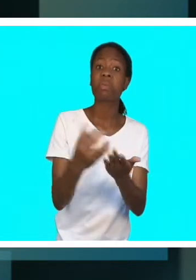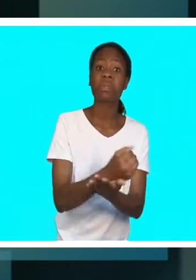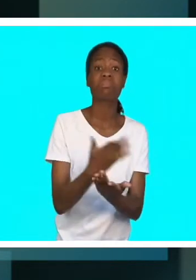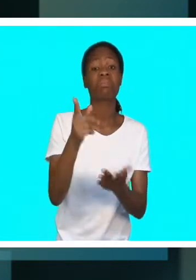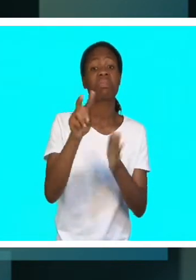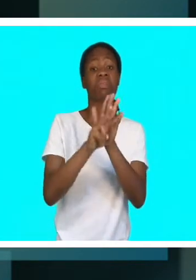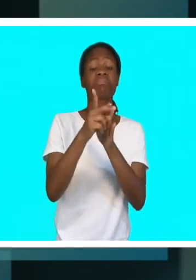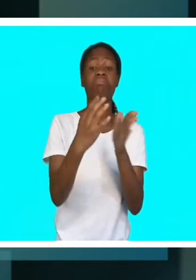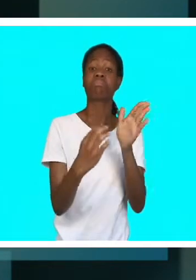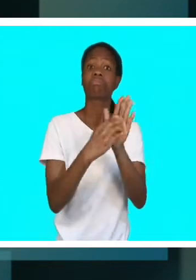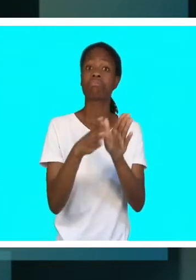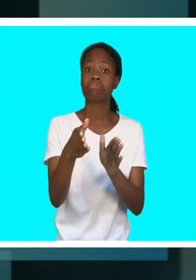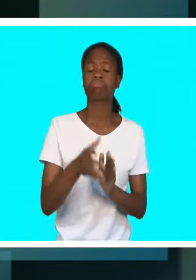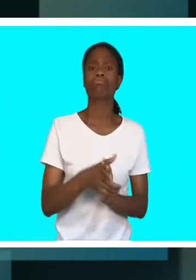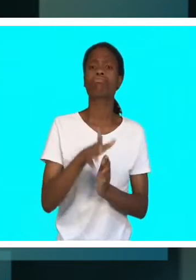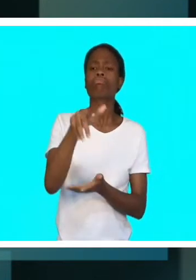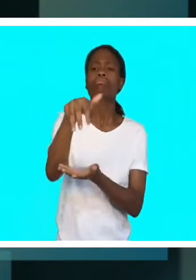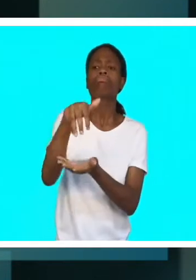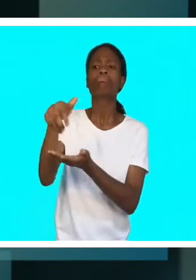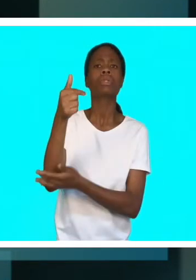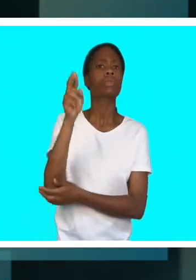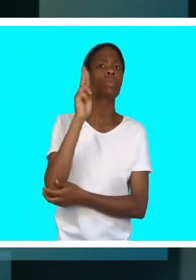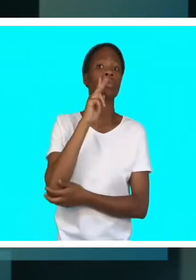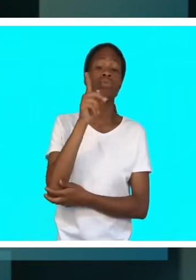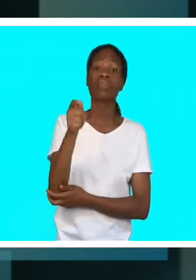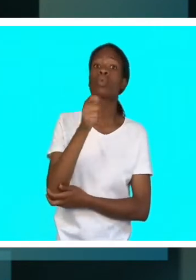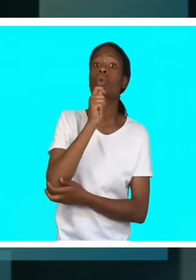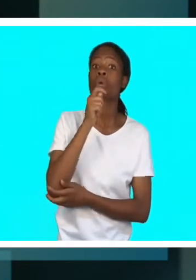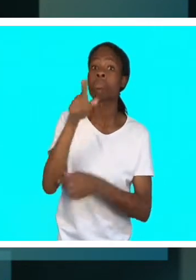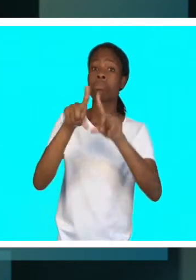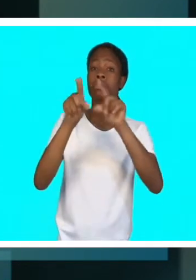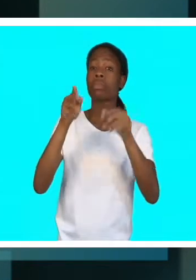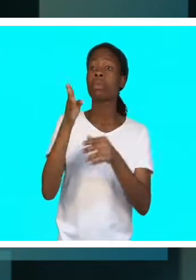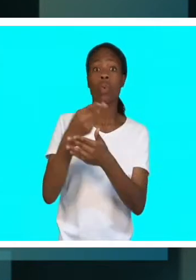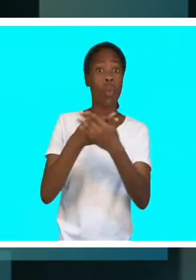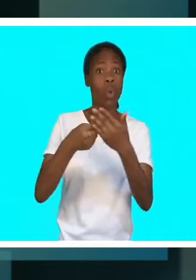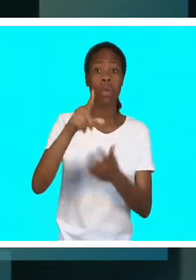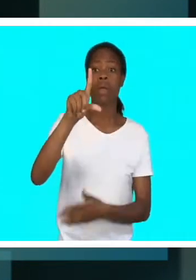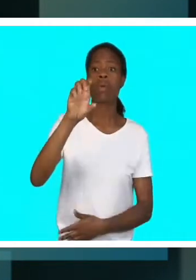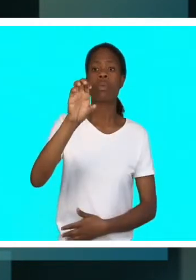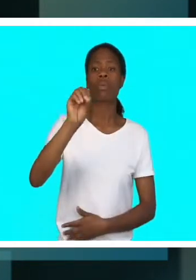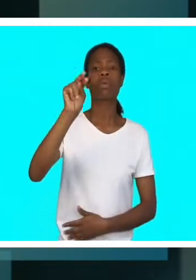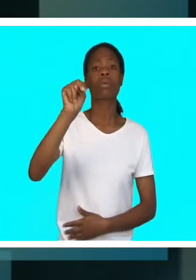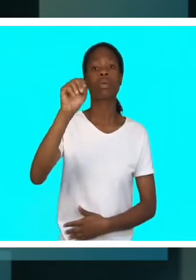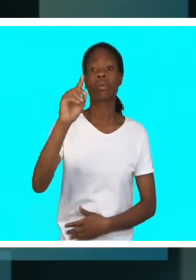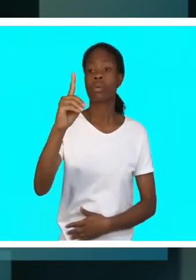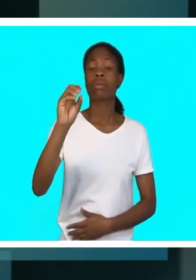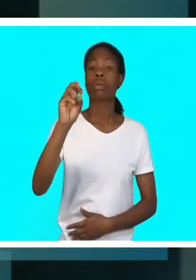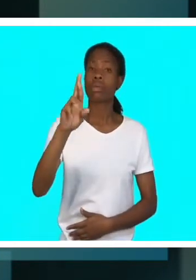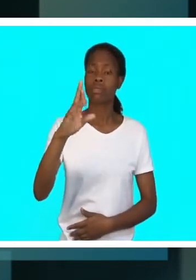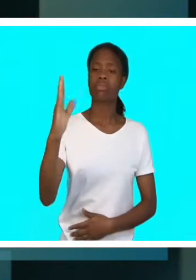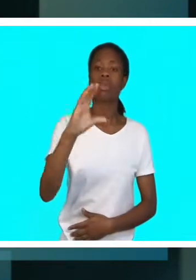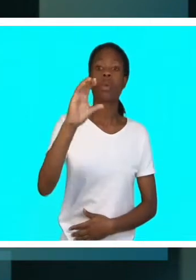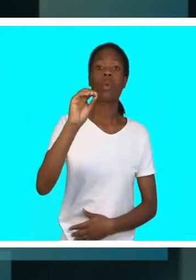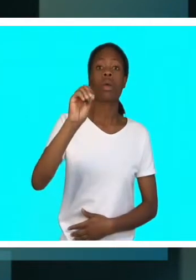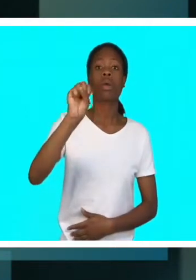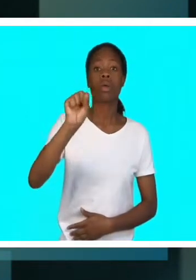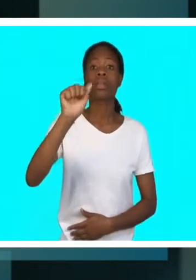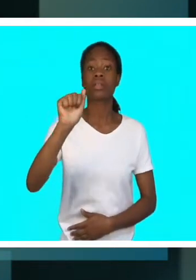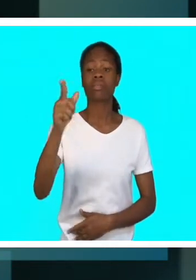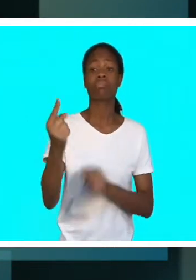Durante este período, a mãe não sabia como localizá-la e nem imaginava em que condições